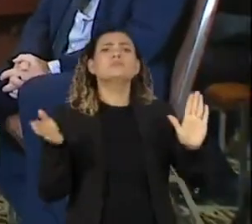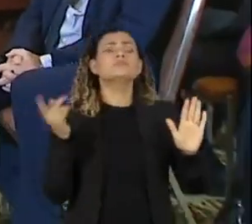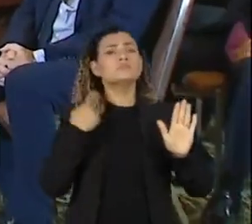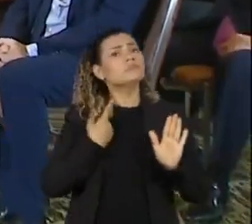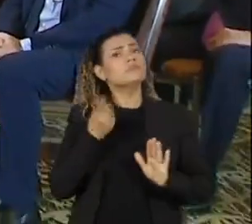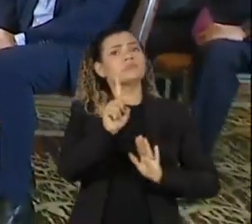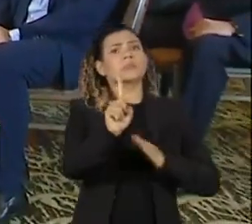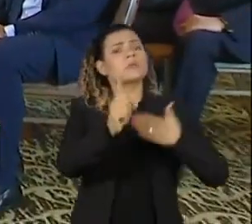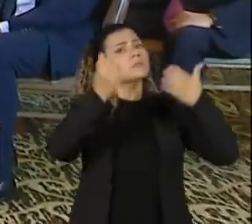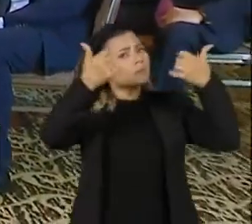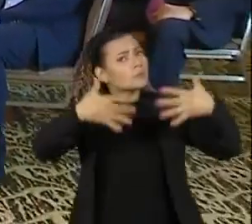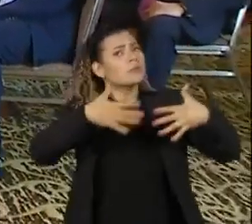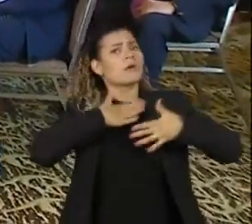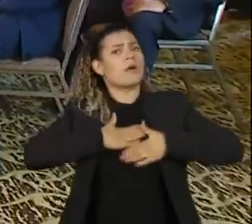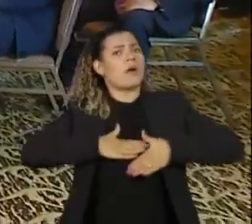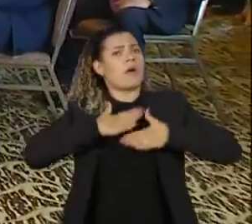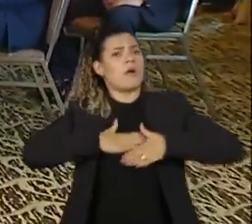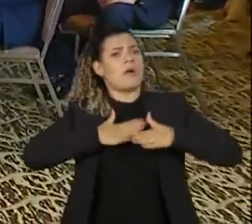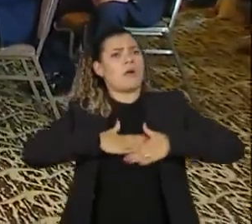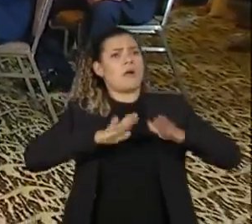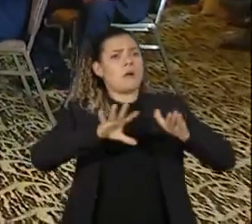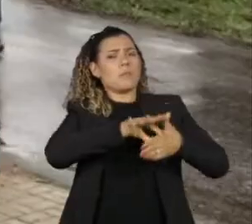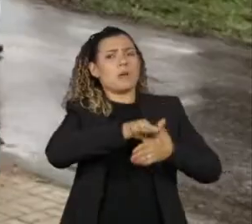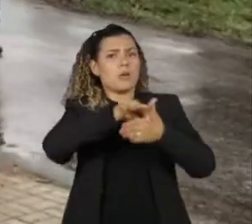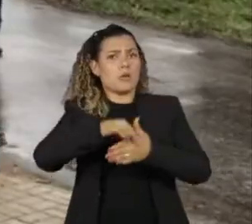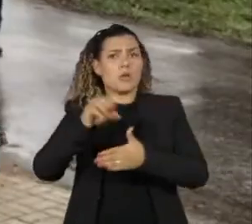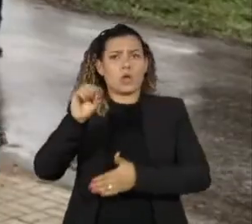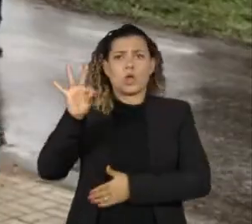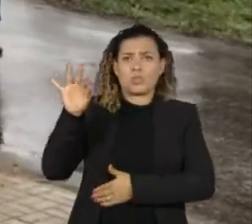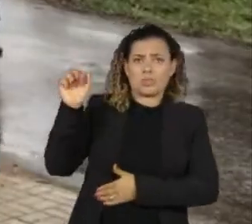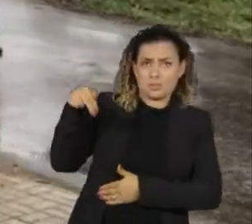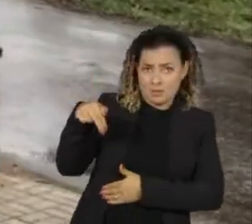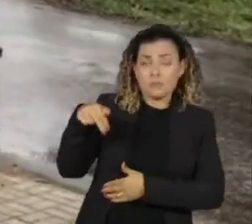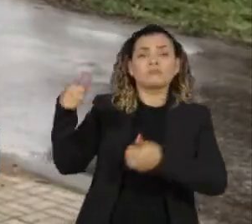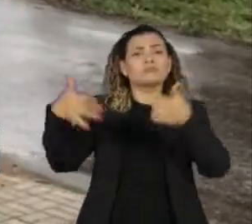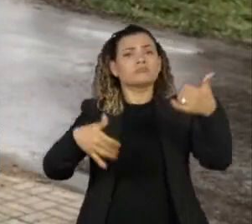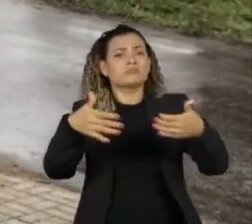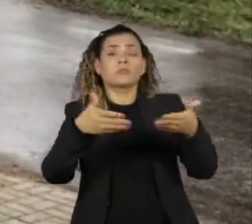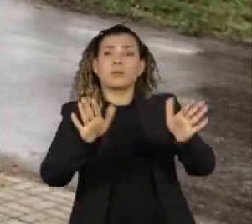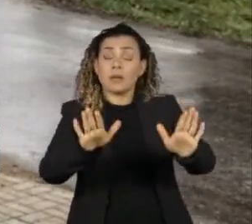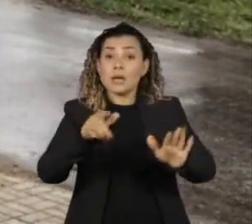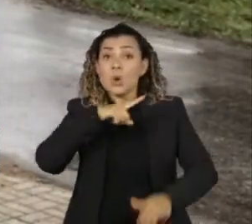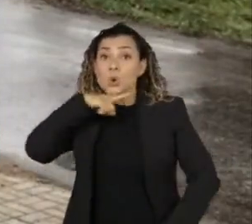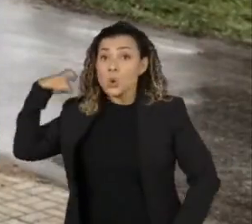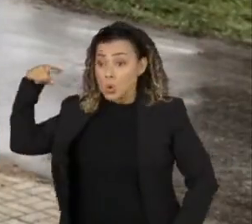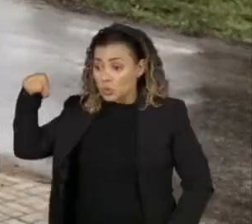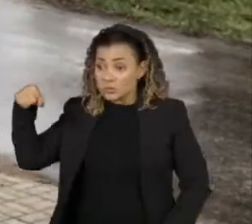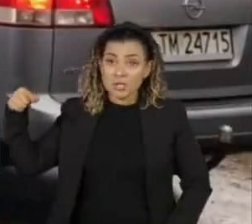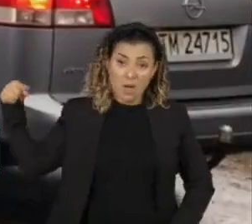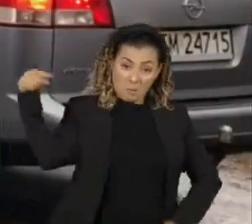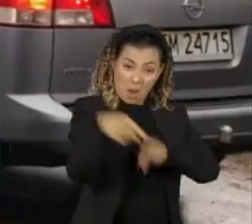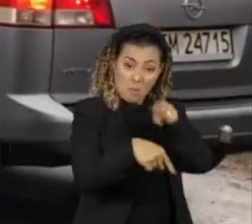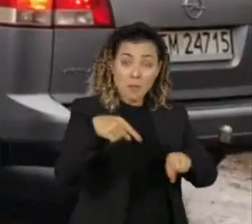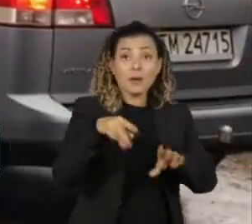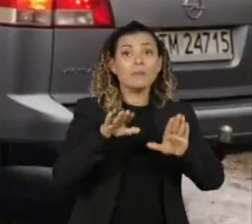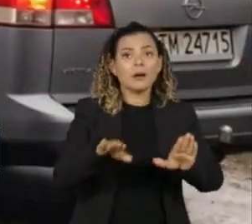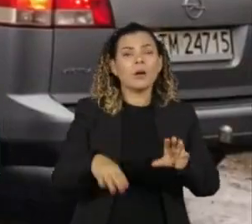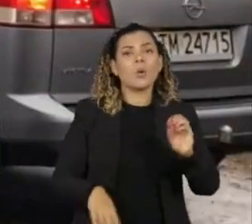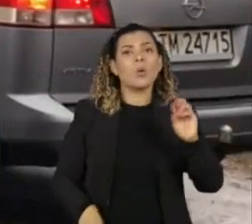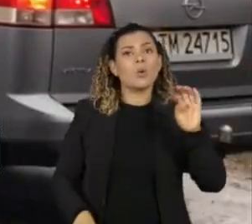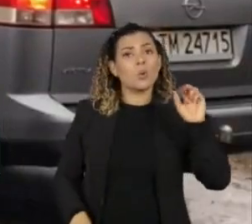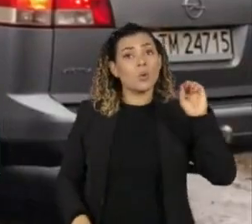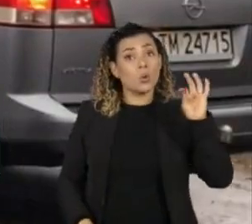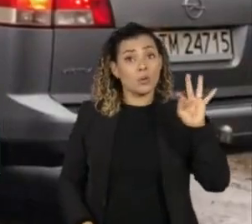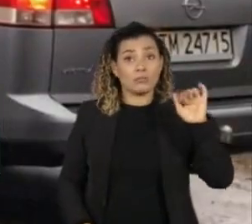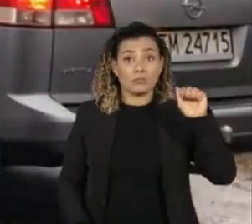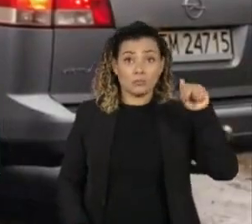de uma reunião de emergência com os líderes da otan se fosse de fato um ataque Russo teria que reagir